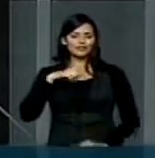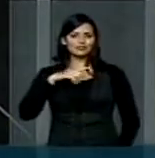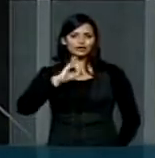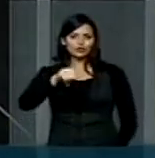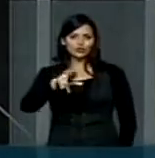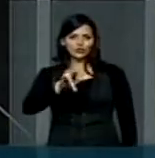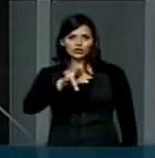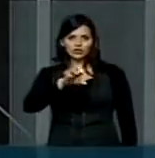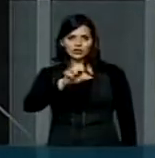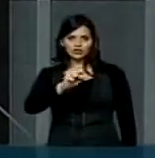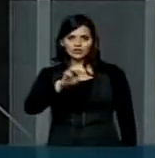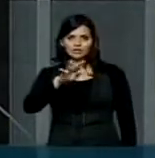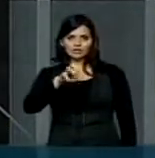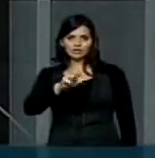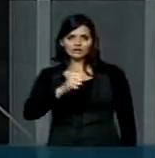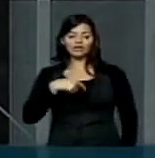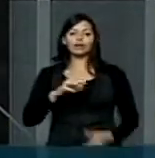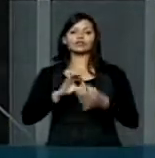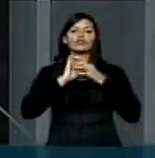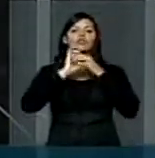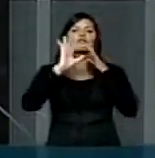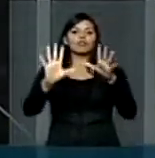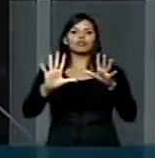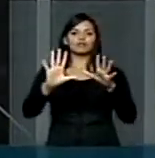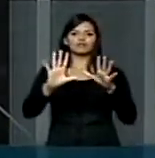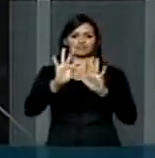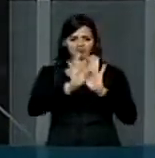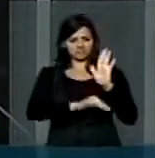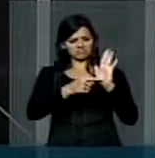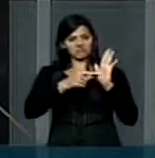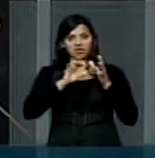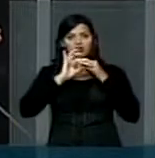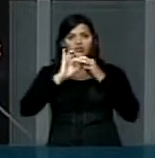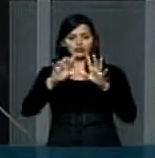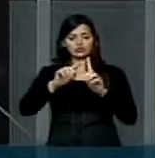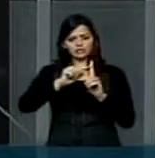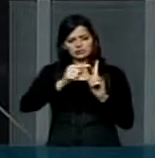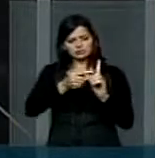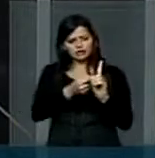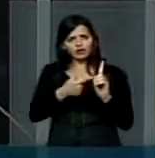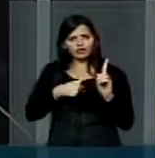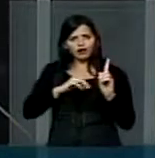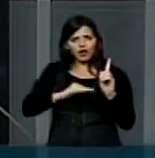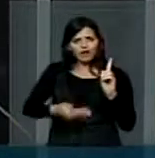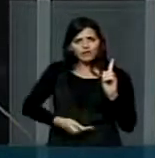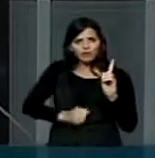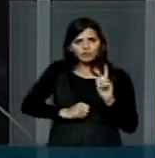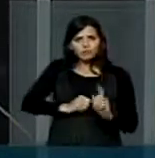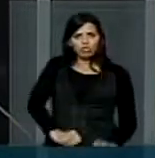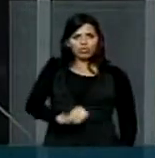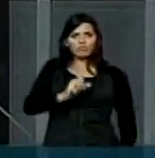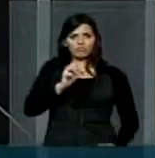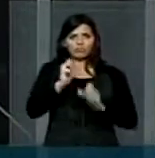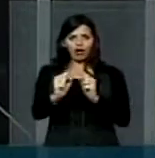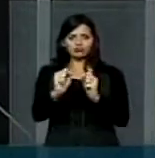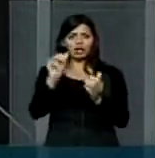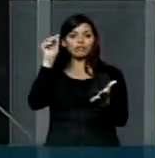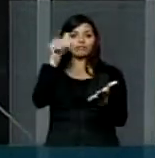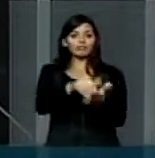texto autoriza, por exemplo, a interrupção da gestação até